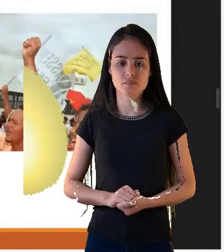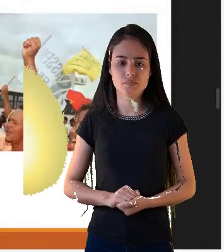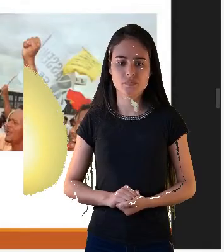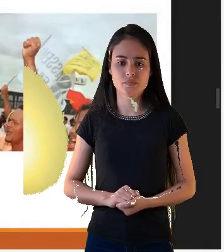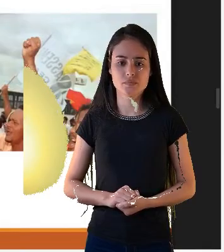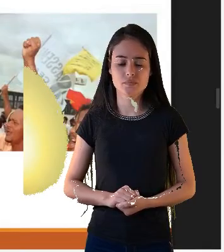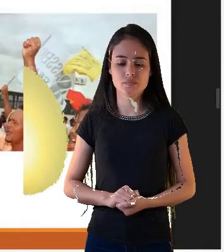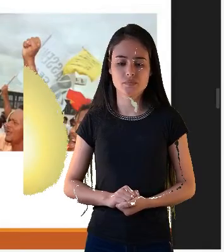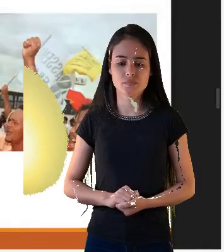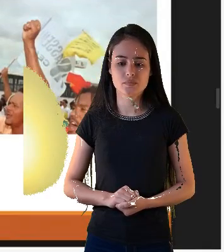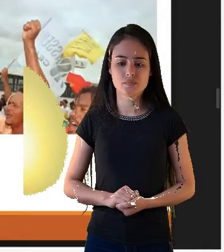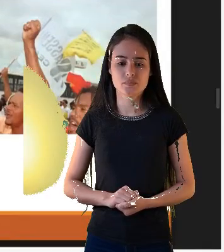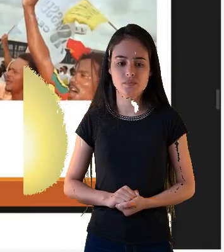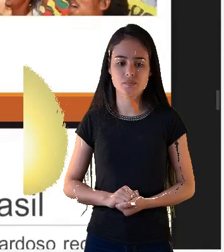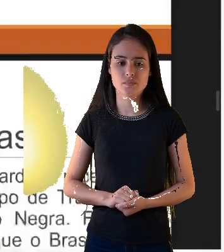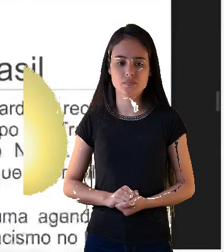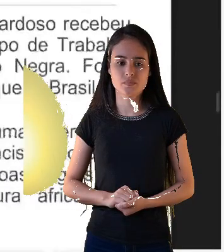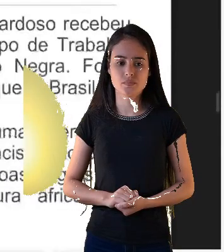passar.